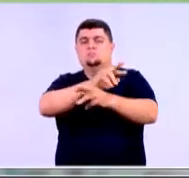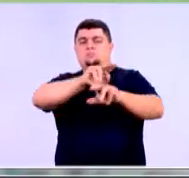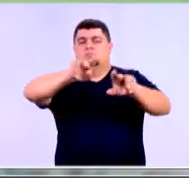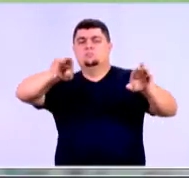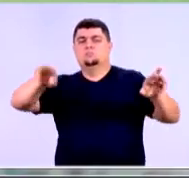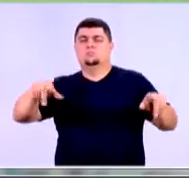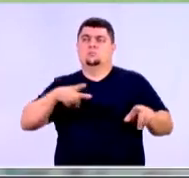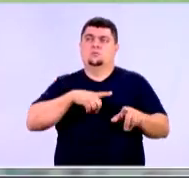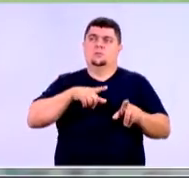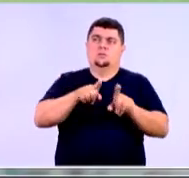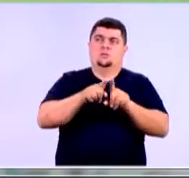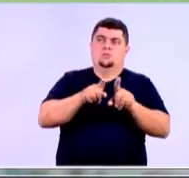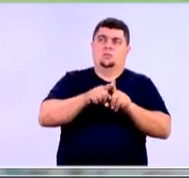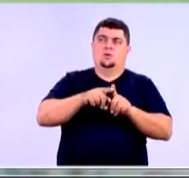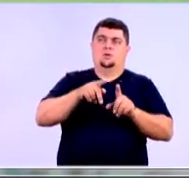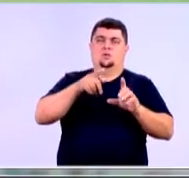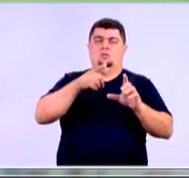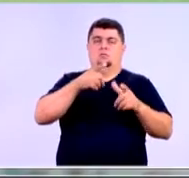pelo passivo total.